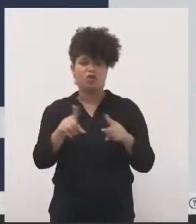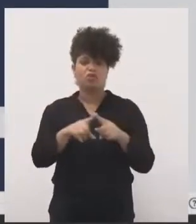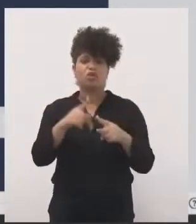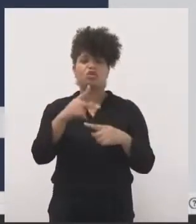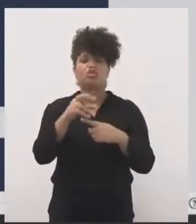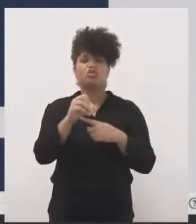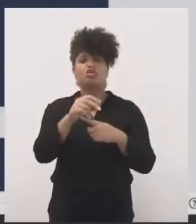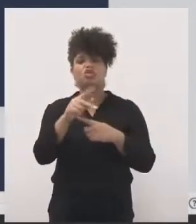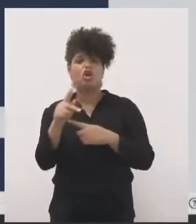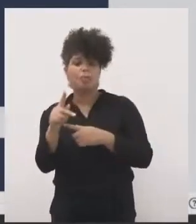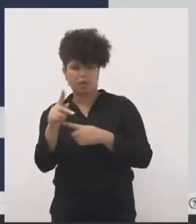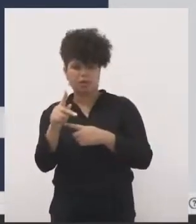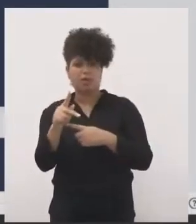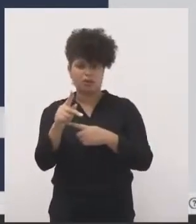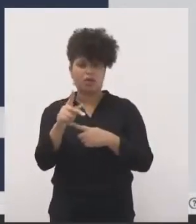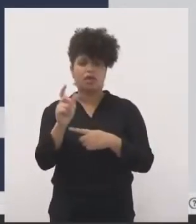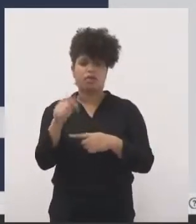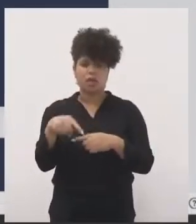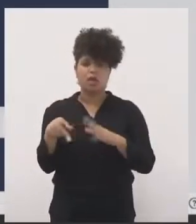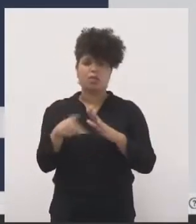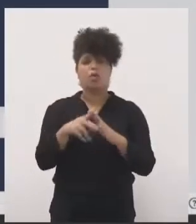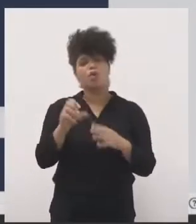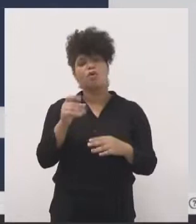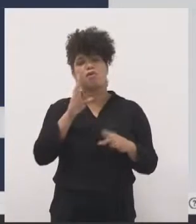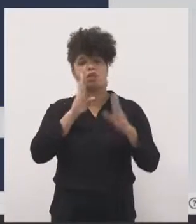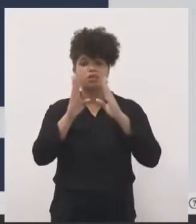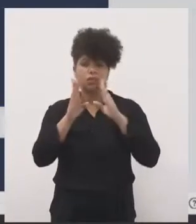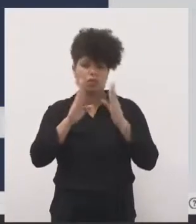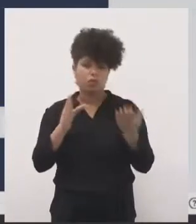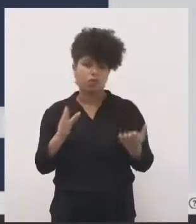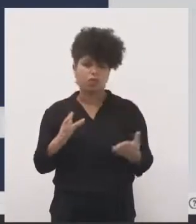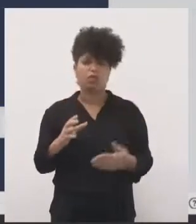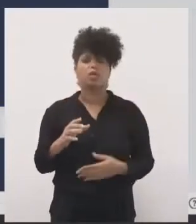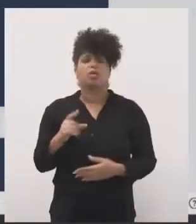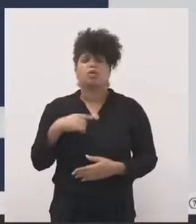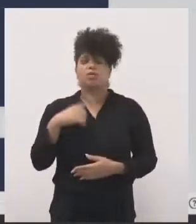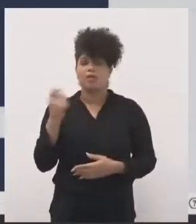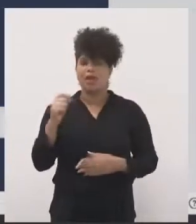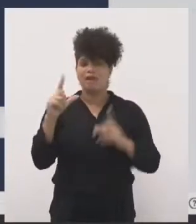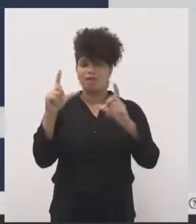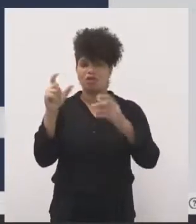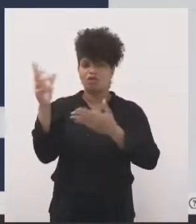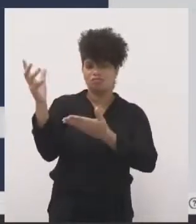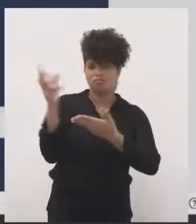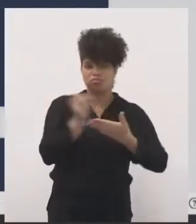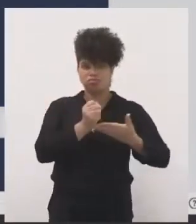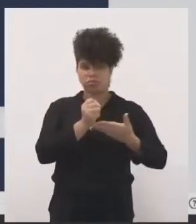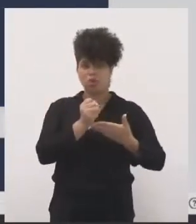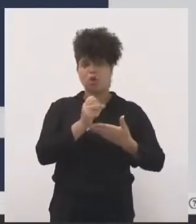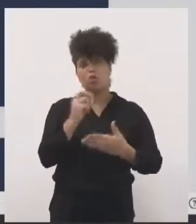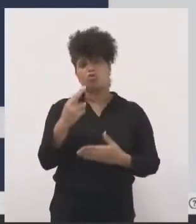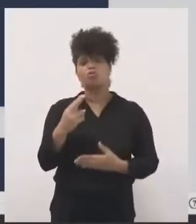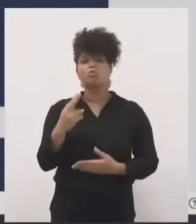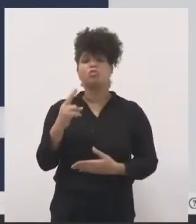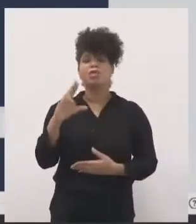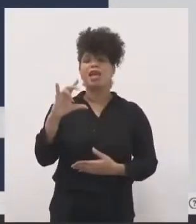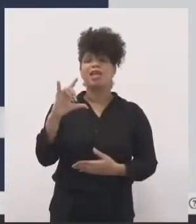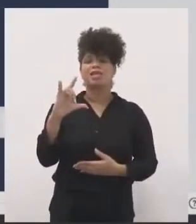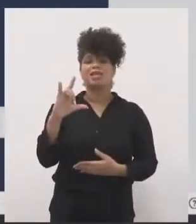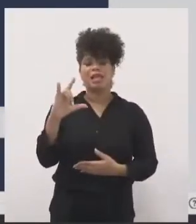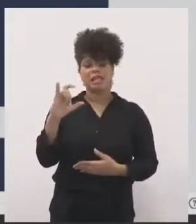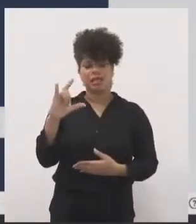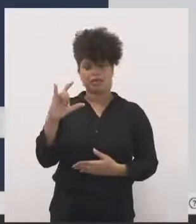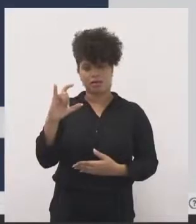do Dropbox, do Facebook, já puxar as fotos diretamente do Facebook ou